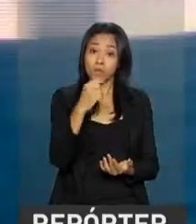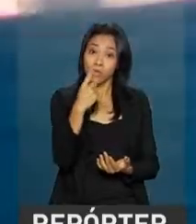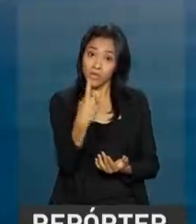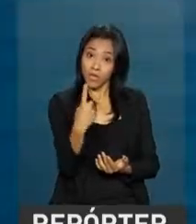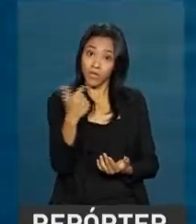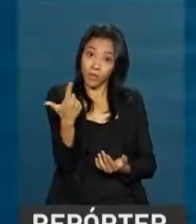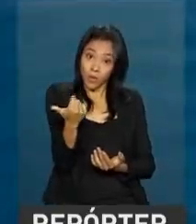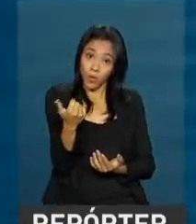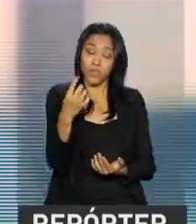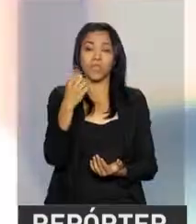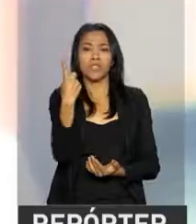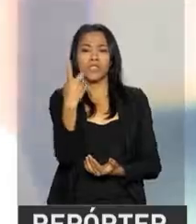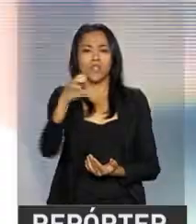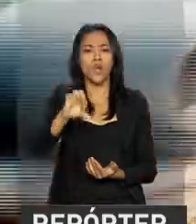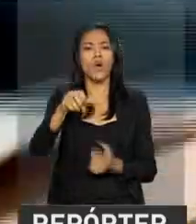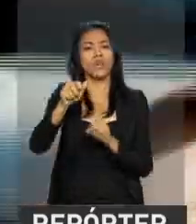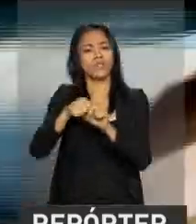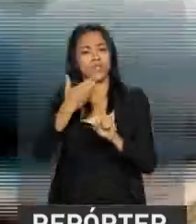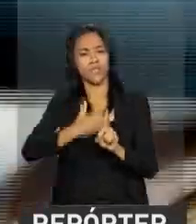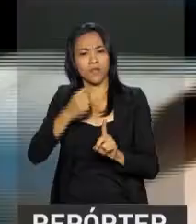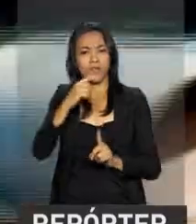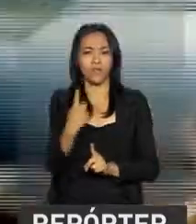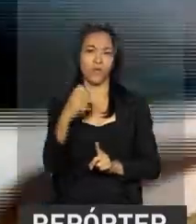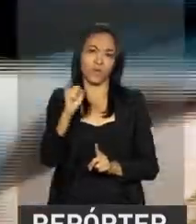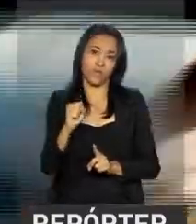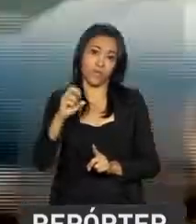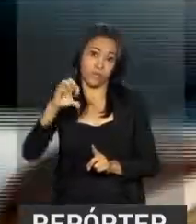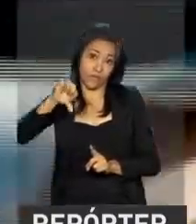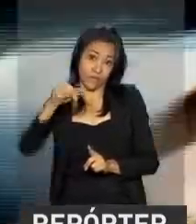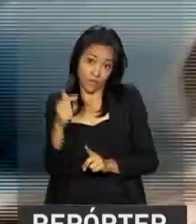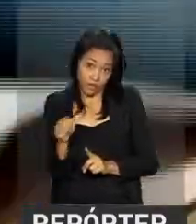19 de dezembro de 1997